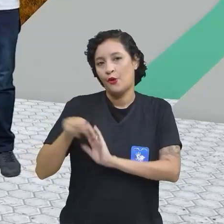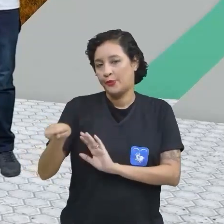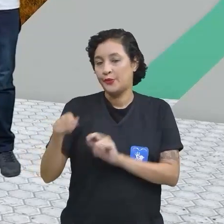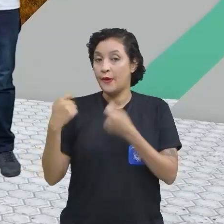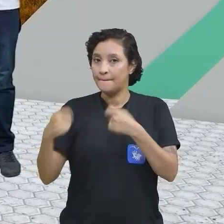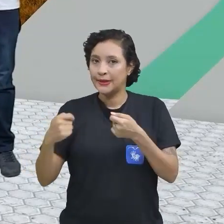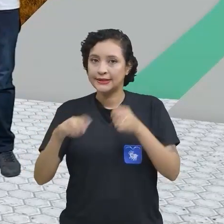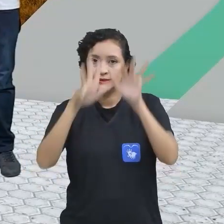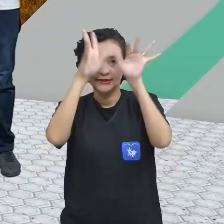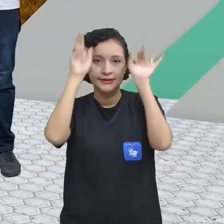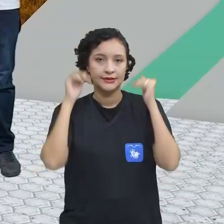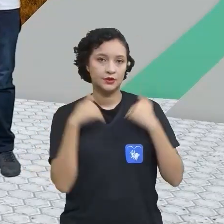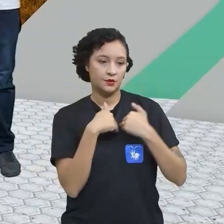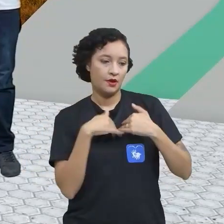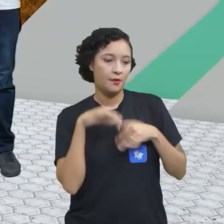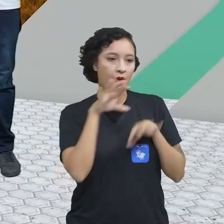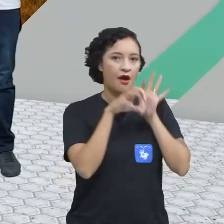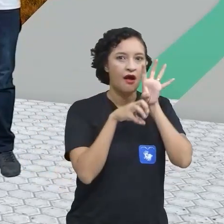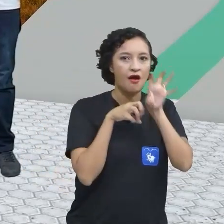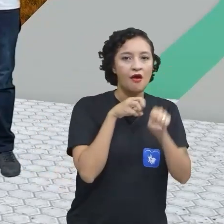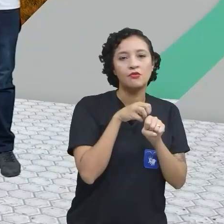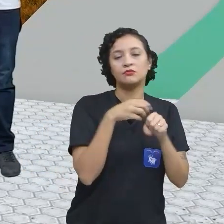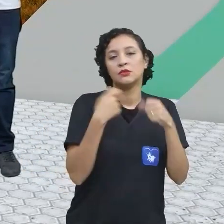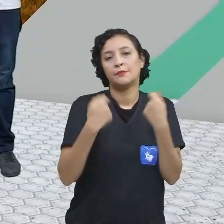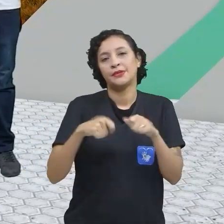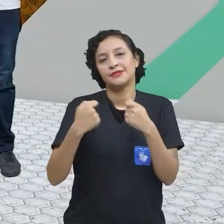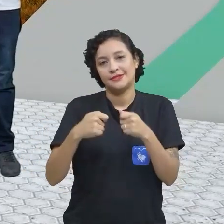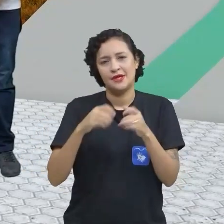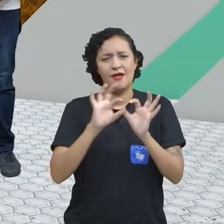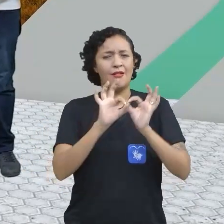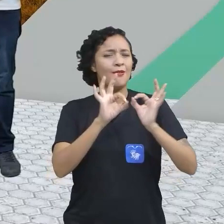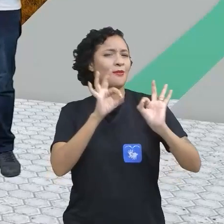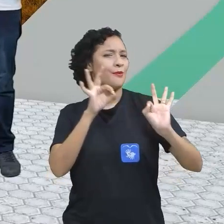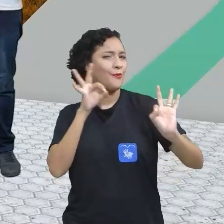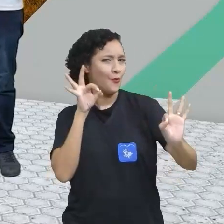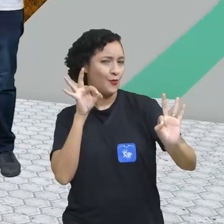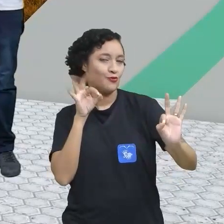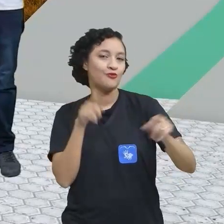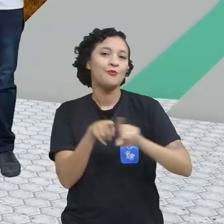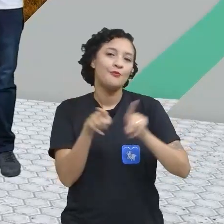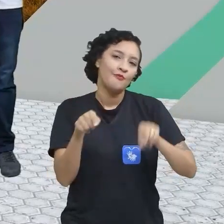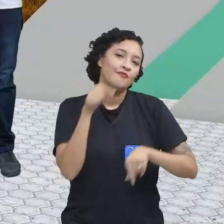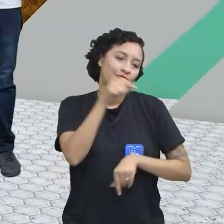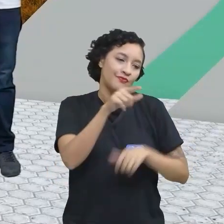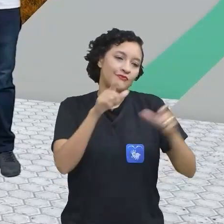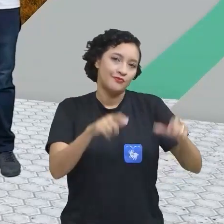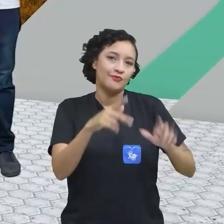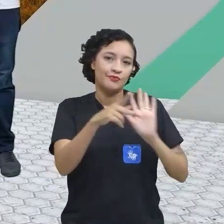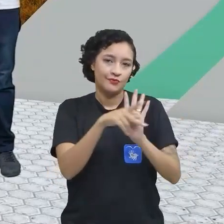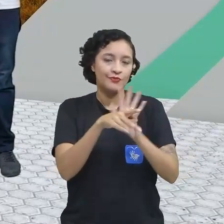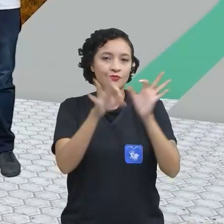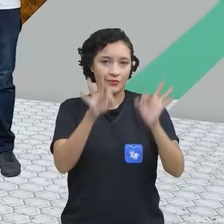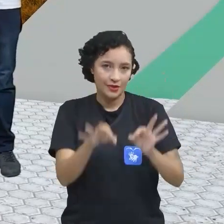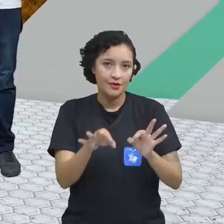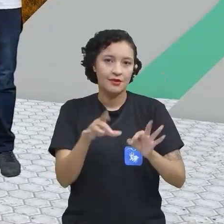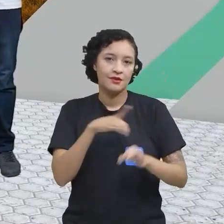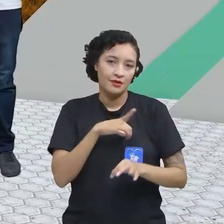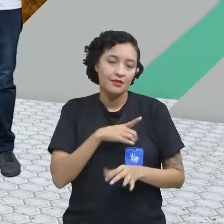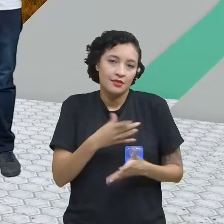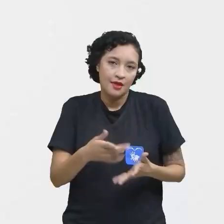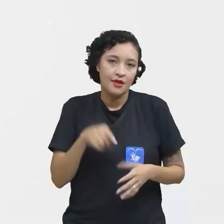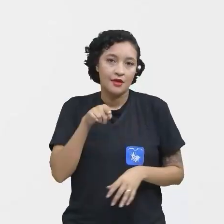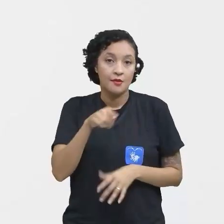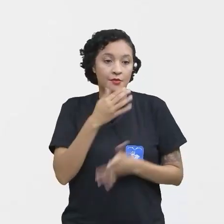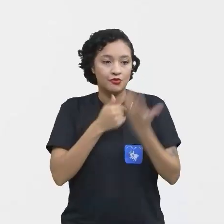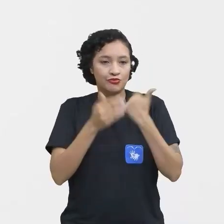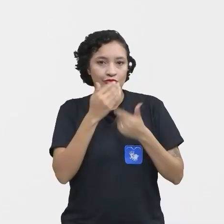que é no safari, bem longe, mas é lá onde ele precisa encontrar esses animais, para que a cadeia alimentar dele